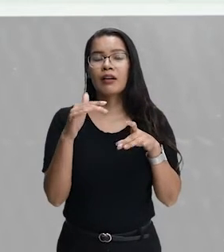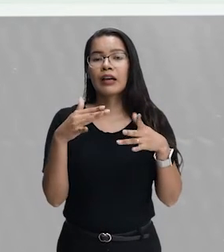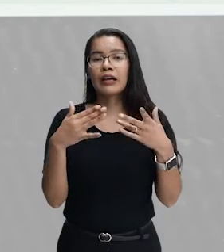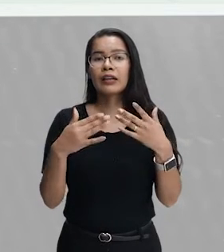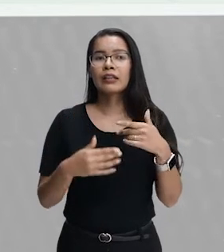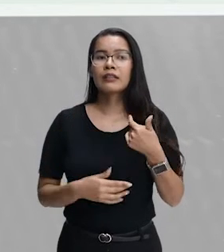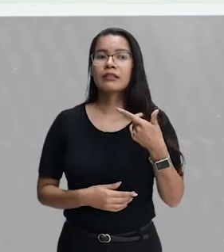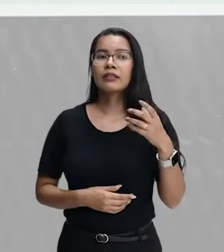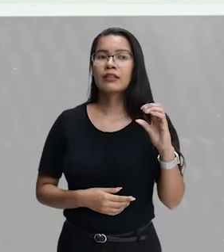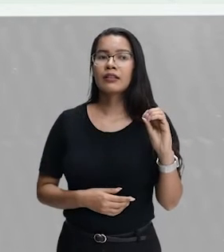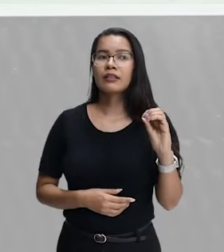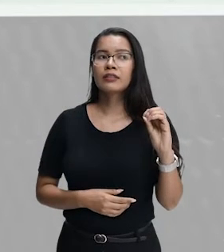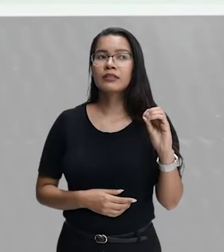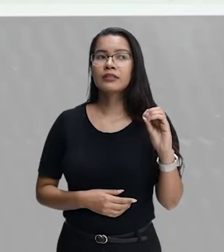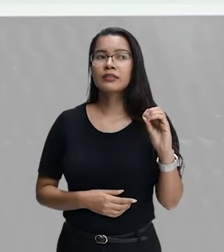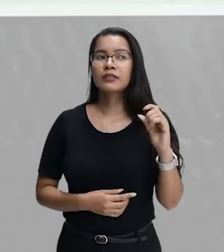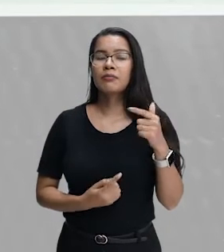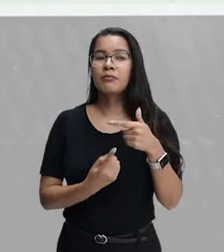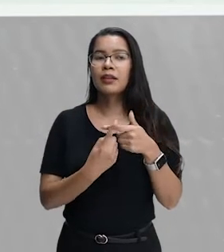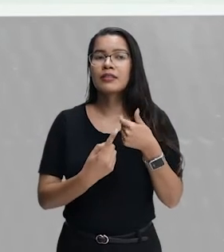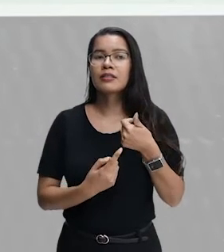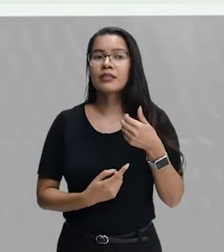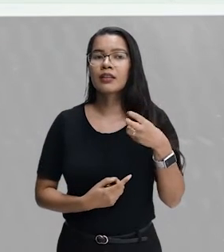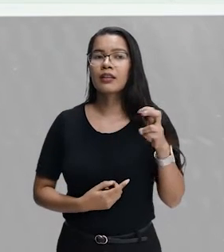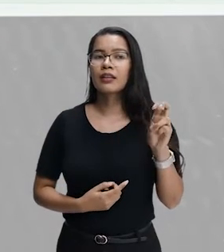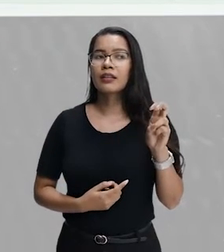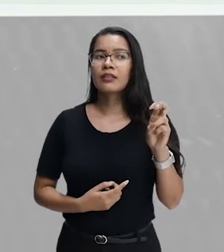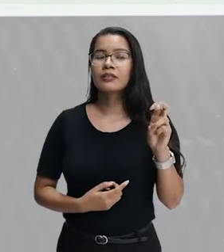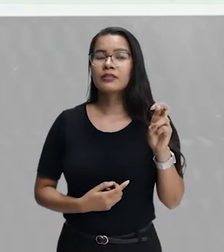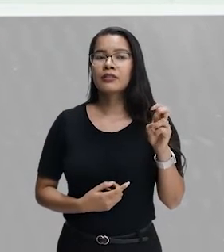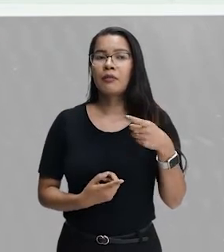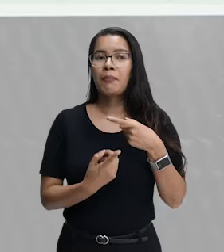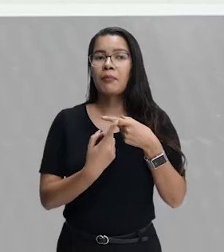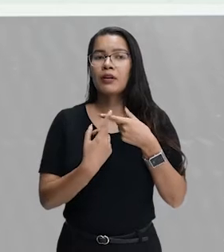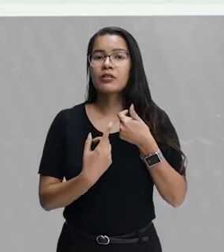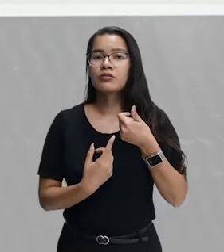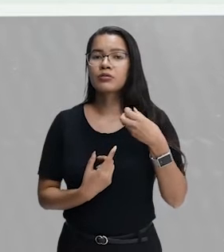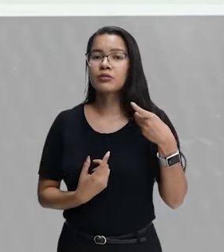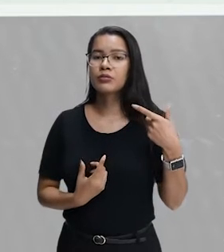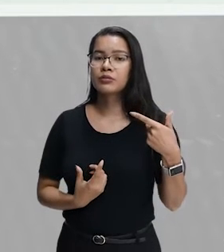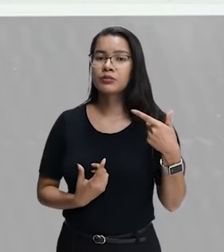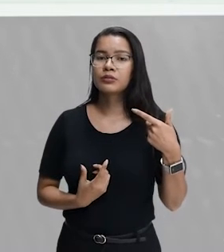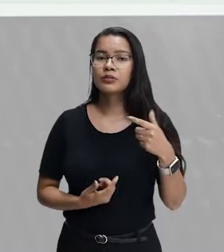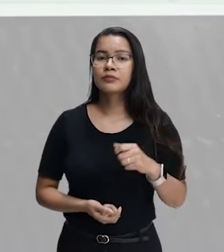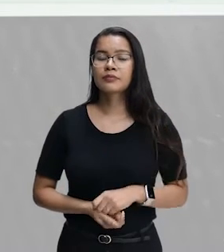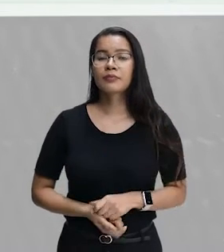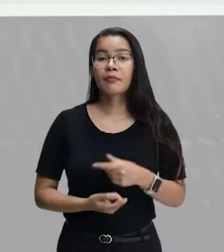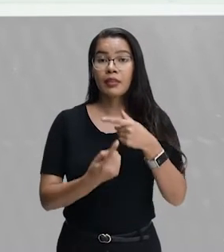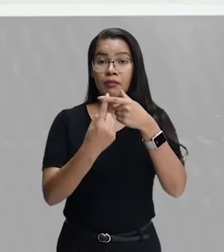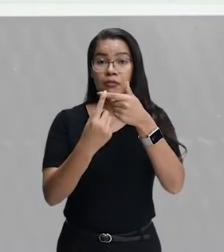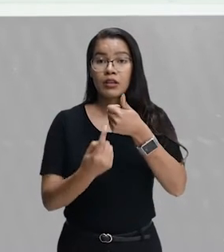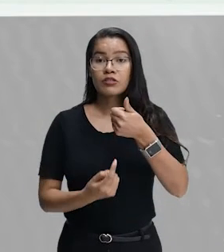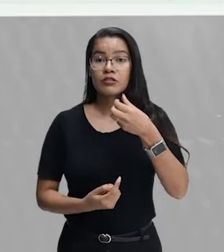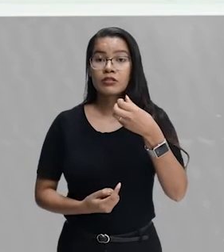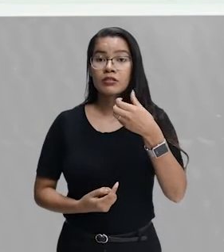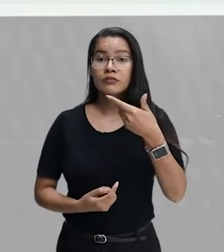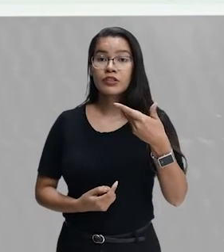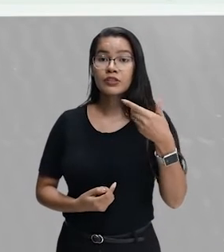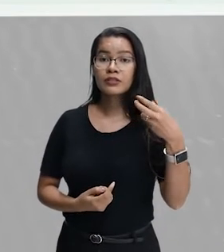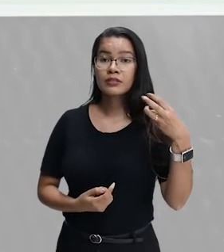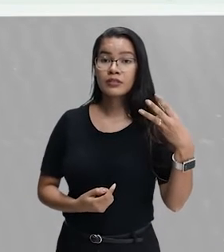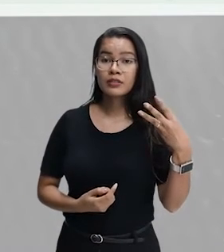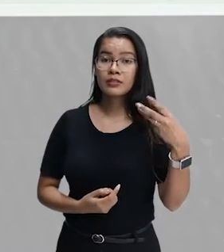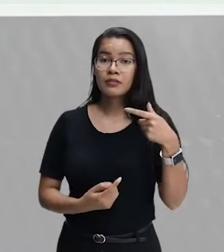aqui o 10, somado com 15, somado com 12, somado com